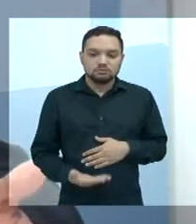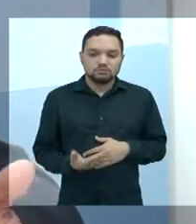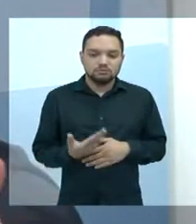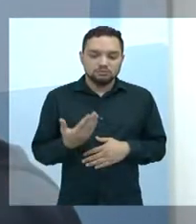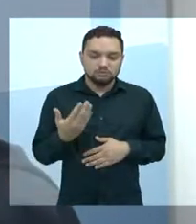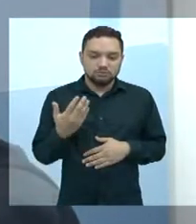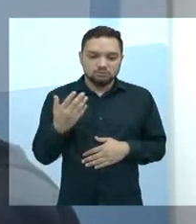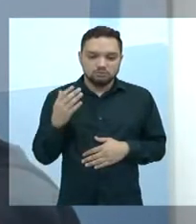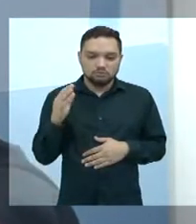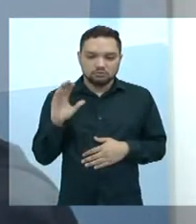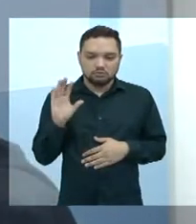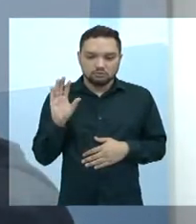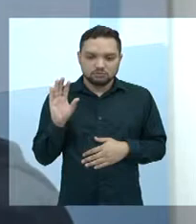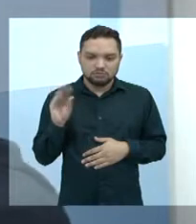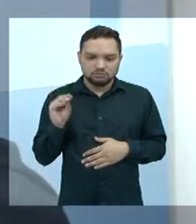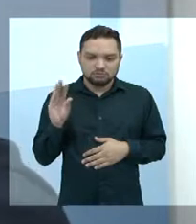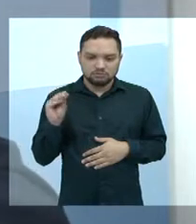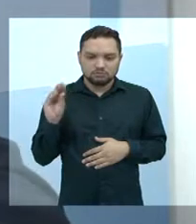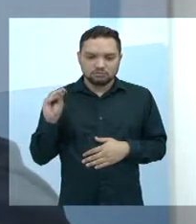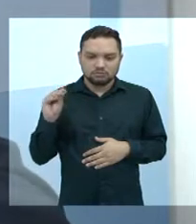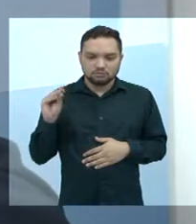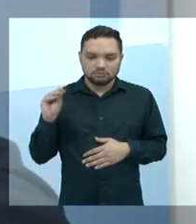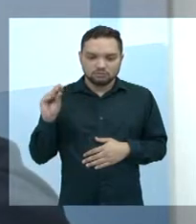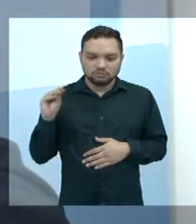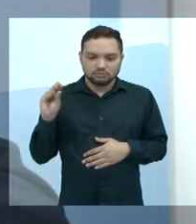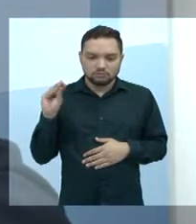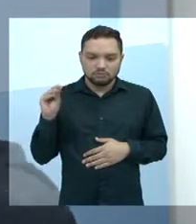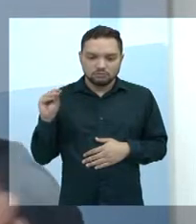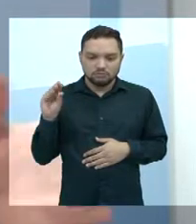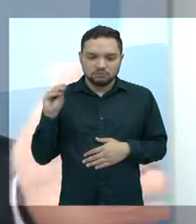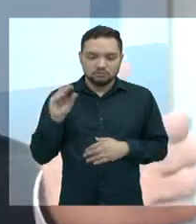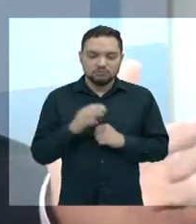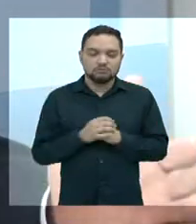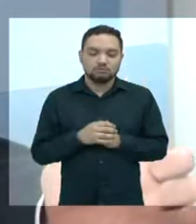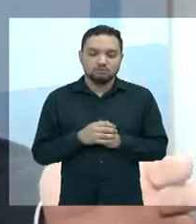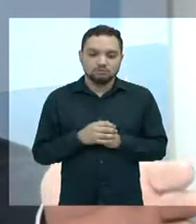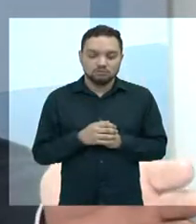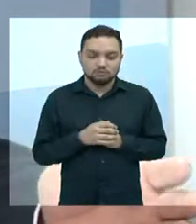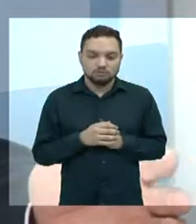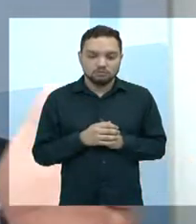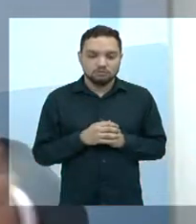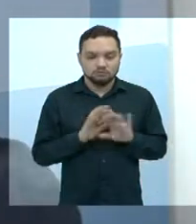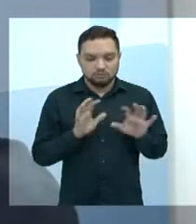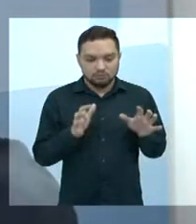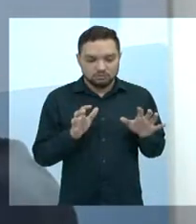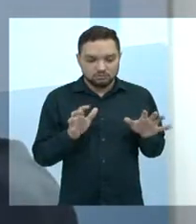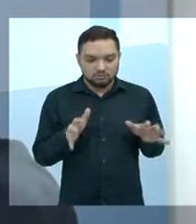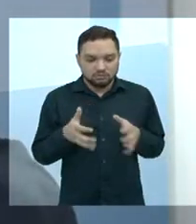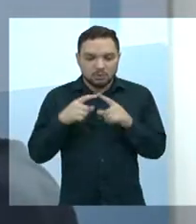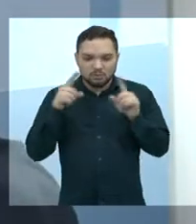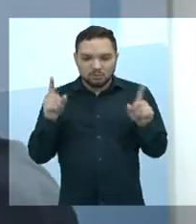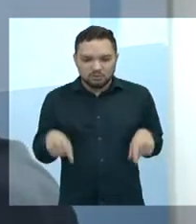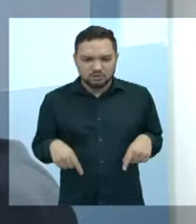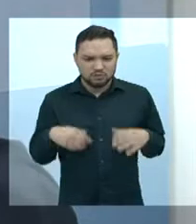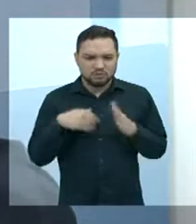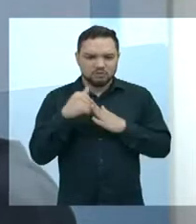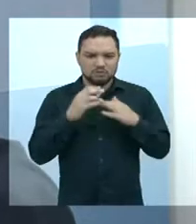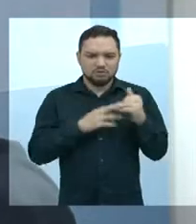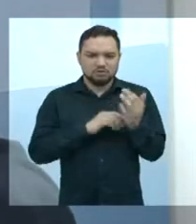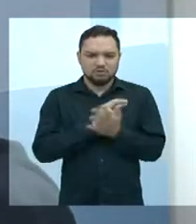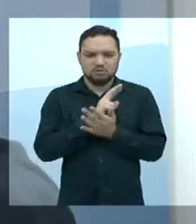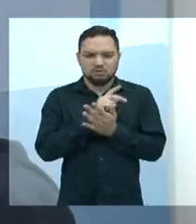o mentor dessa coisa aí, nós levamos toda a nossa equipe de projetos, topógrafo,